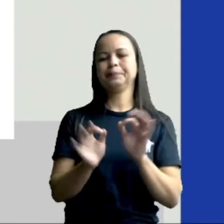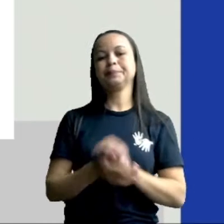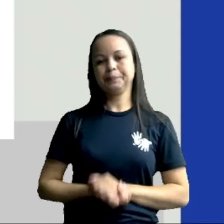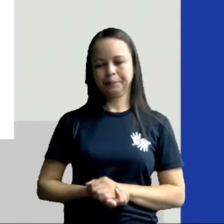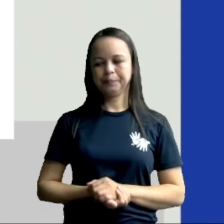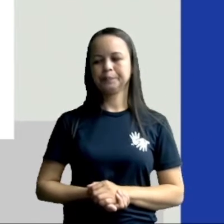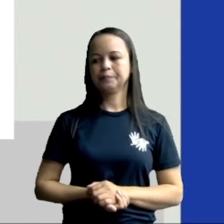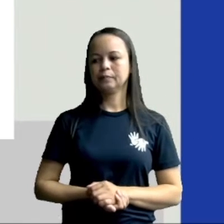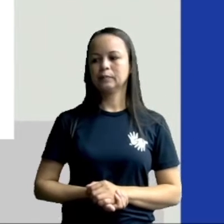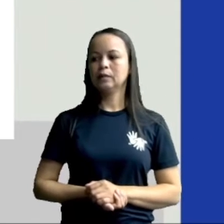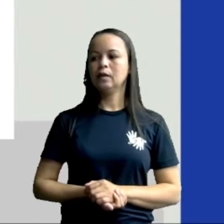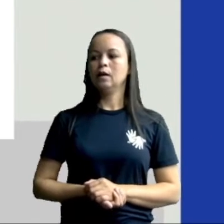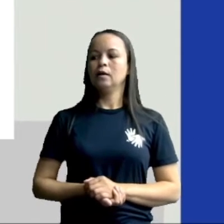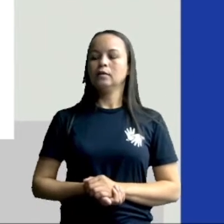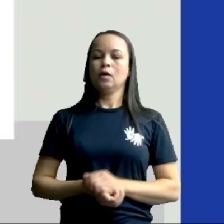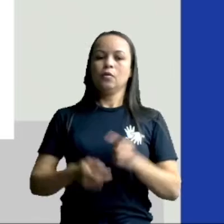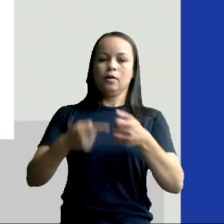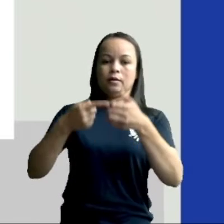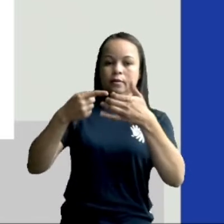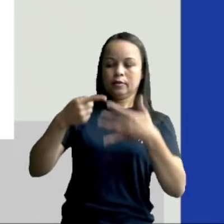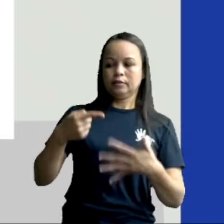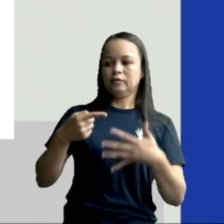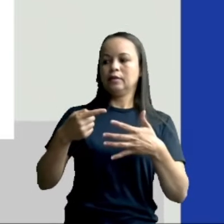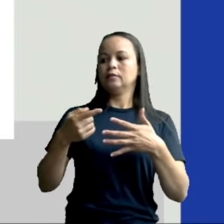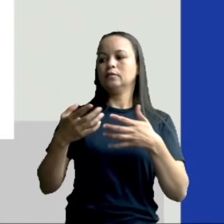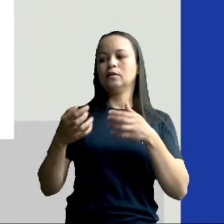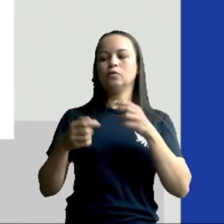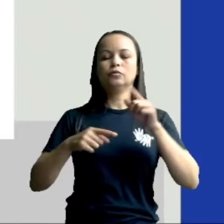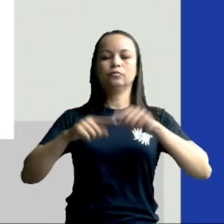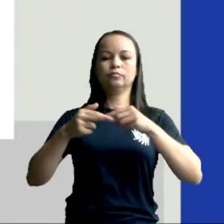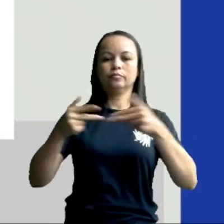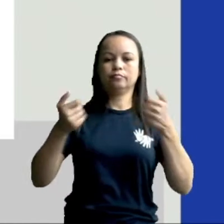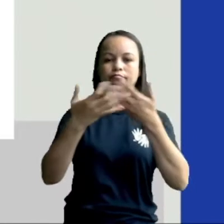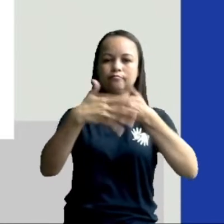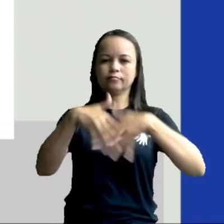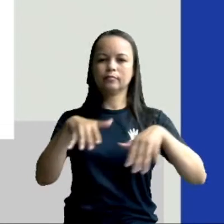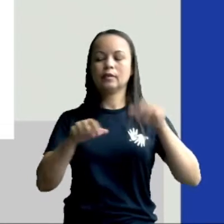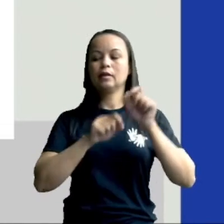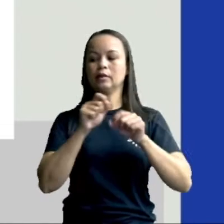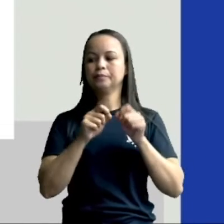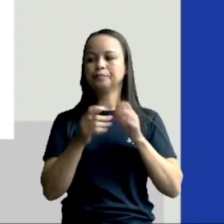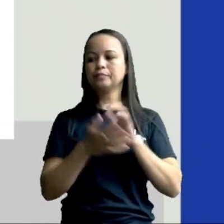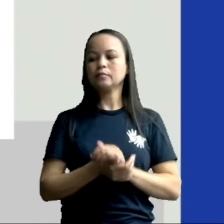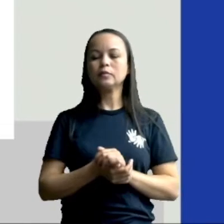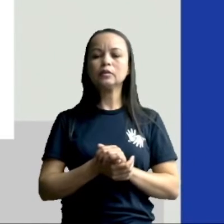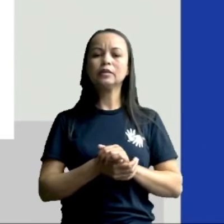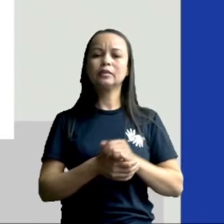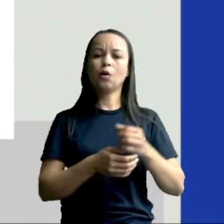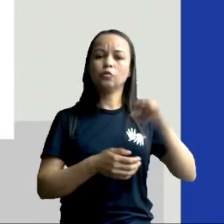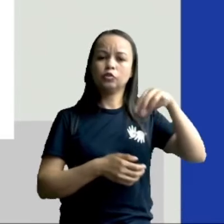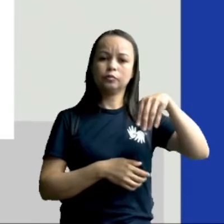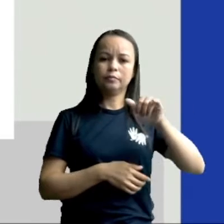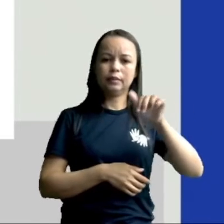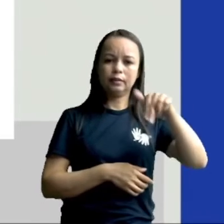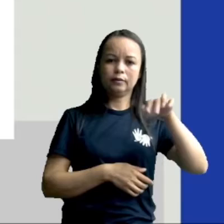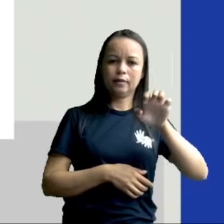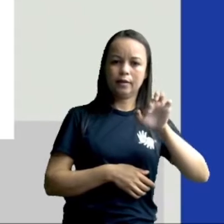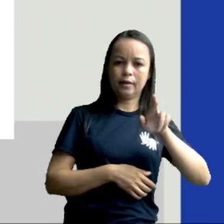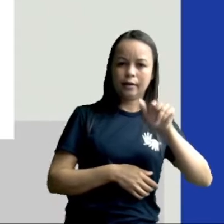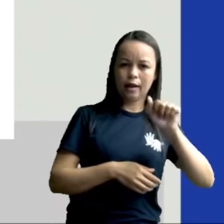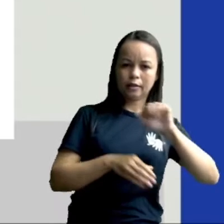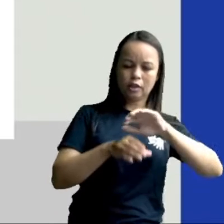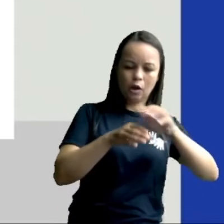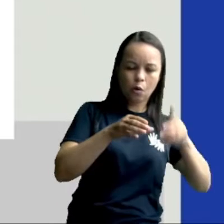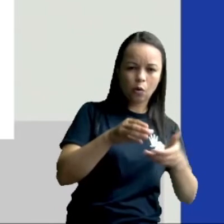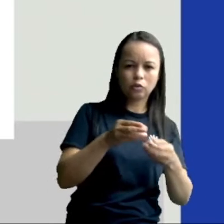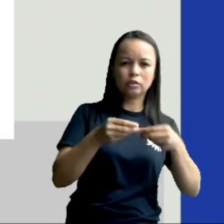Classificação dos recursos naturais, ó, ele atende à sua natureza. Os minerais, que são os materiais que constituem a crosta